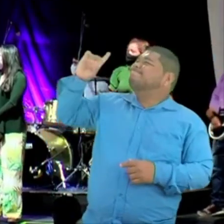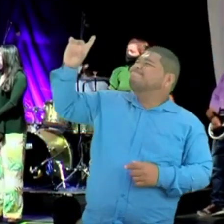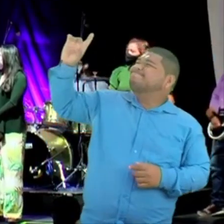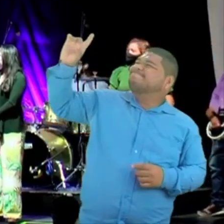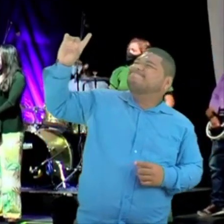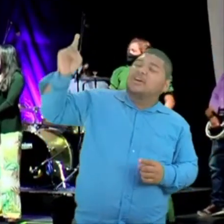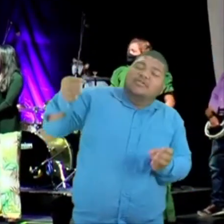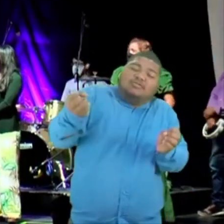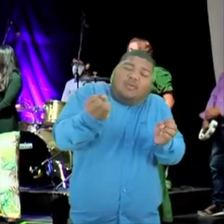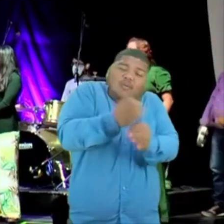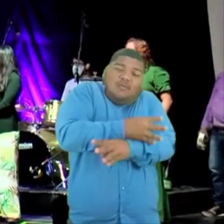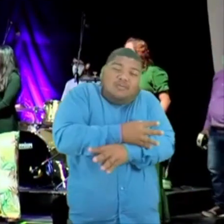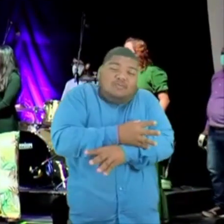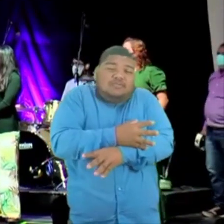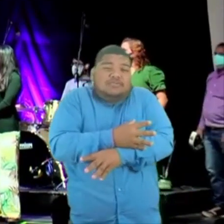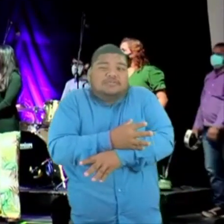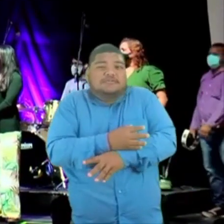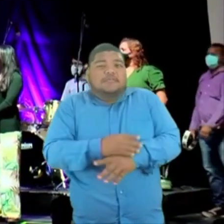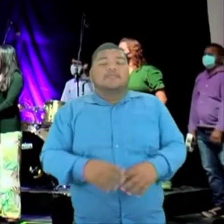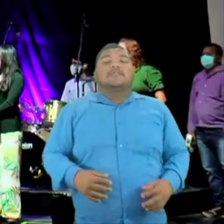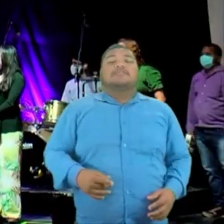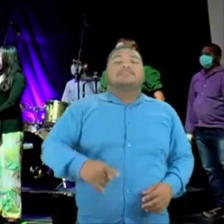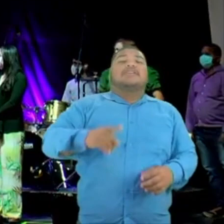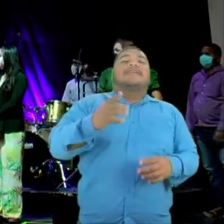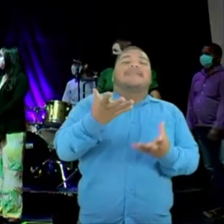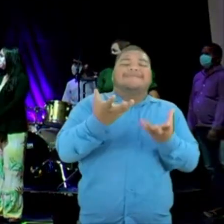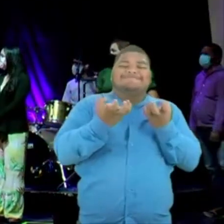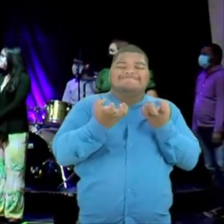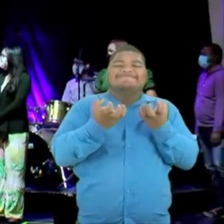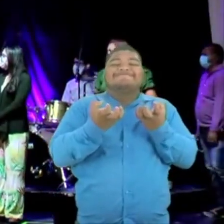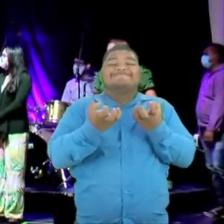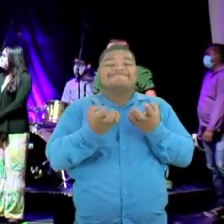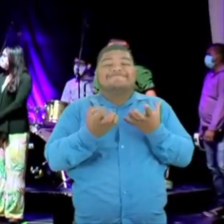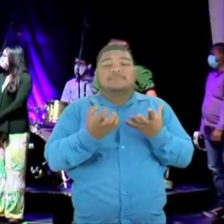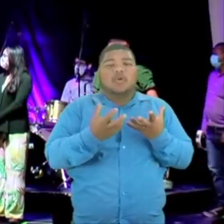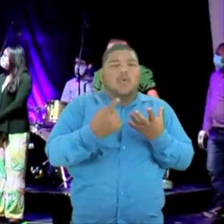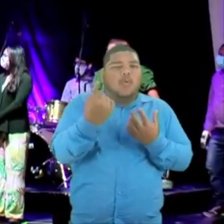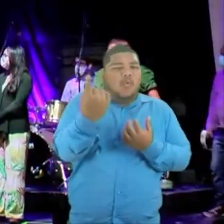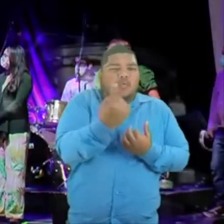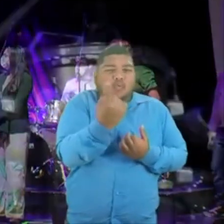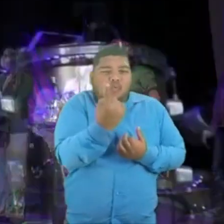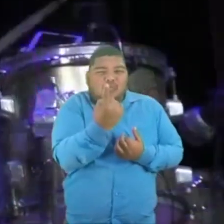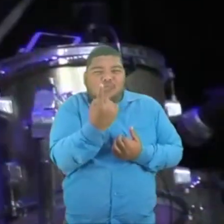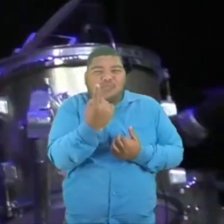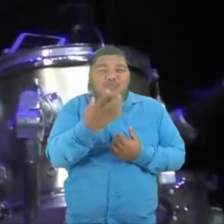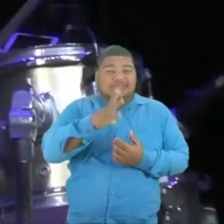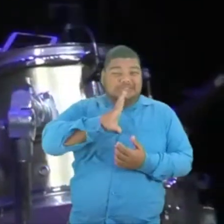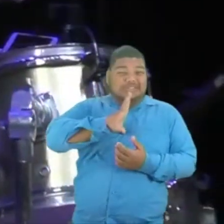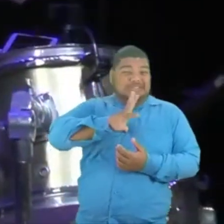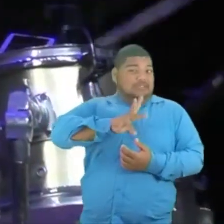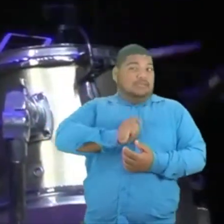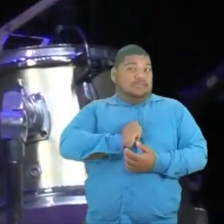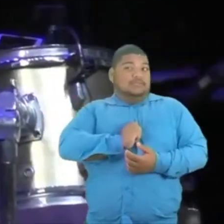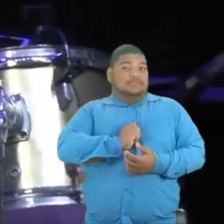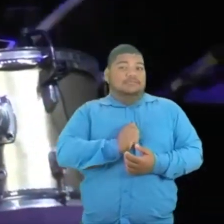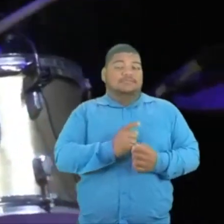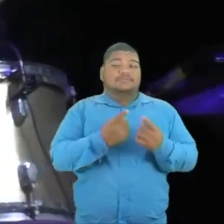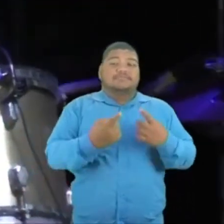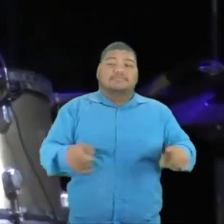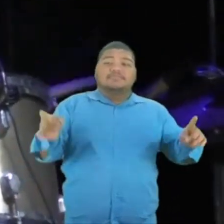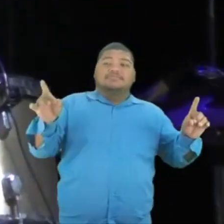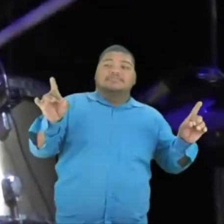quero, Senhor Jesus, fazer de Ti o meu único e suficiente Salvador. Então canta com a